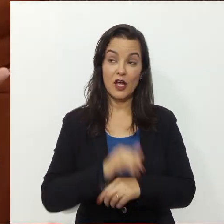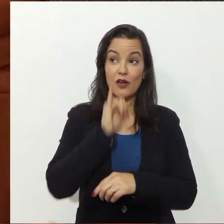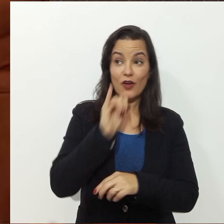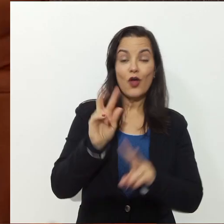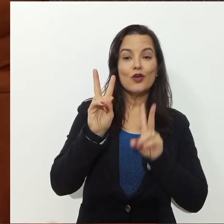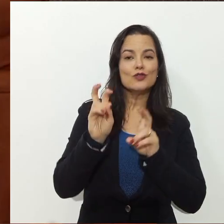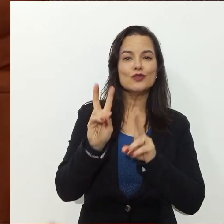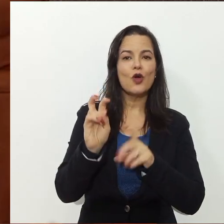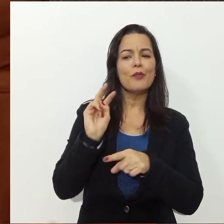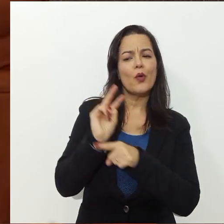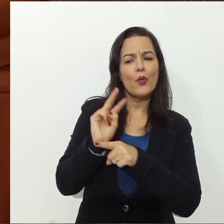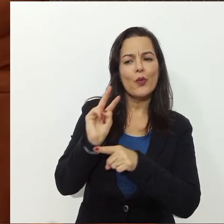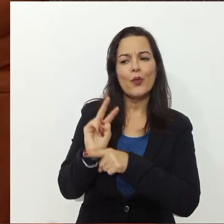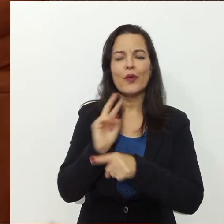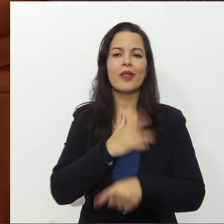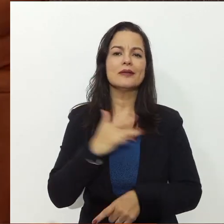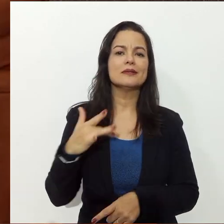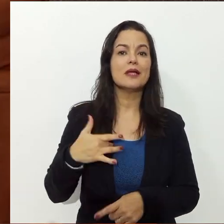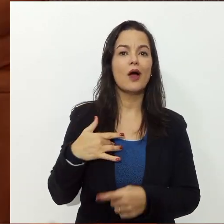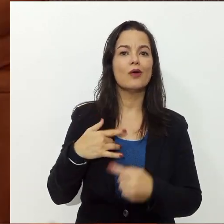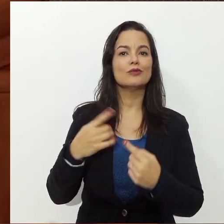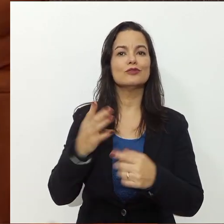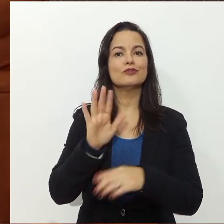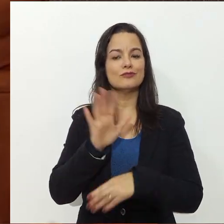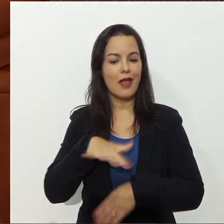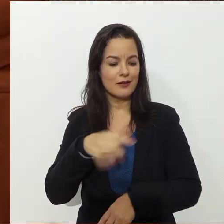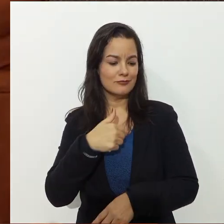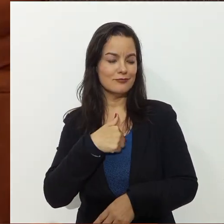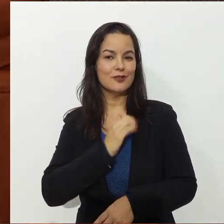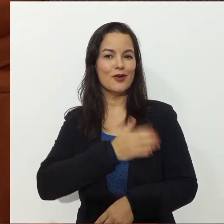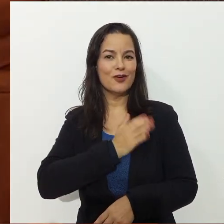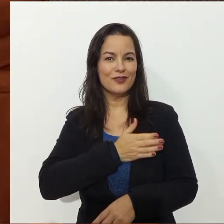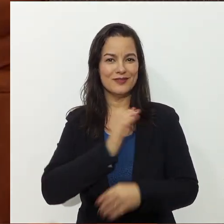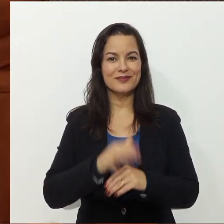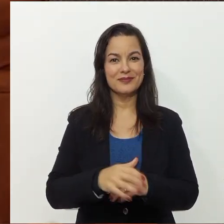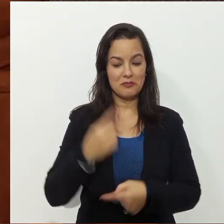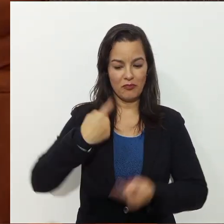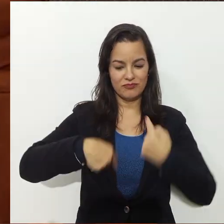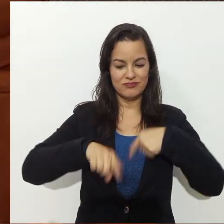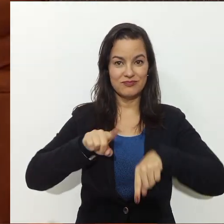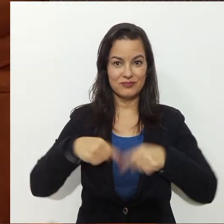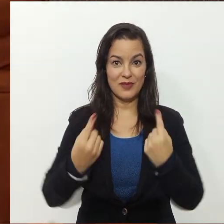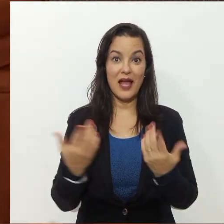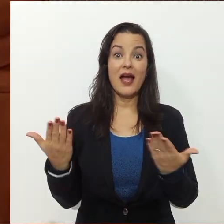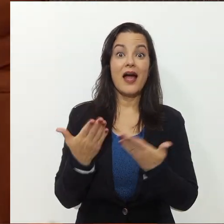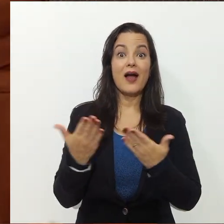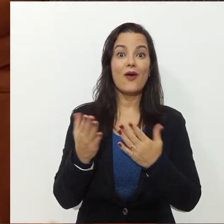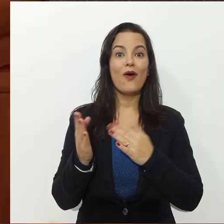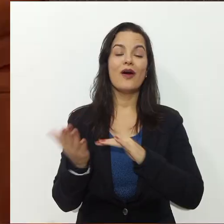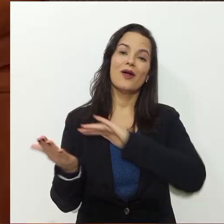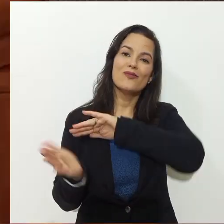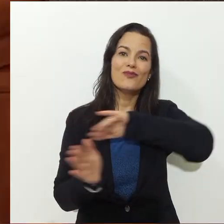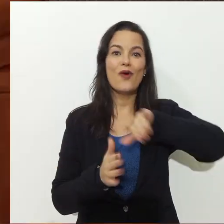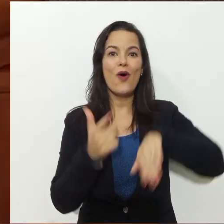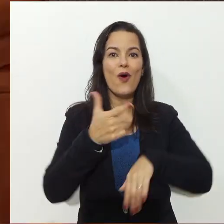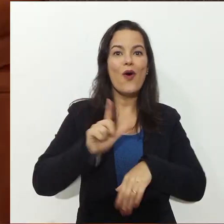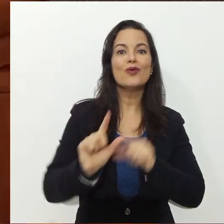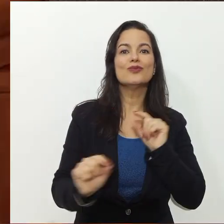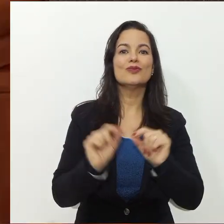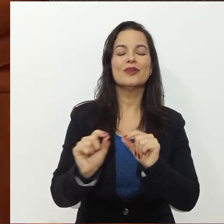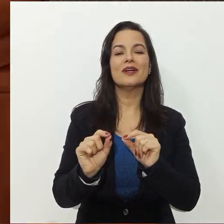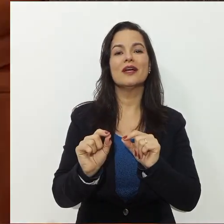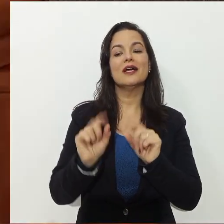cuidados que nós devemos ter com a nossa saúde cardiovascular. E agora a gente vai embarcar no Setembro Azul, para a